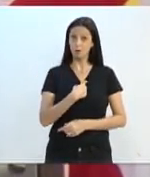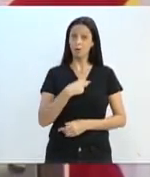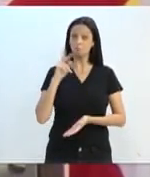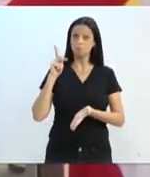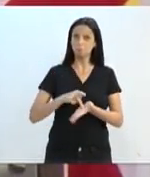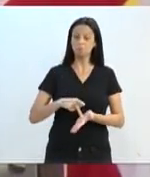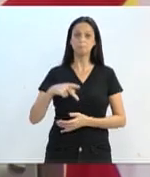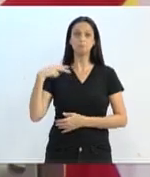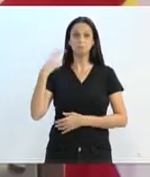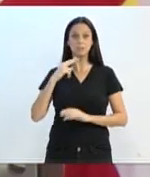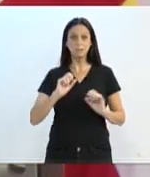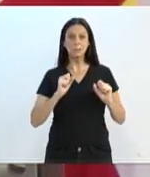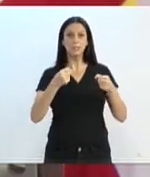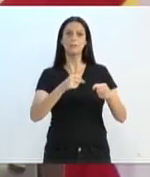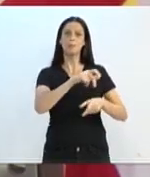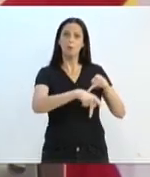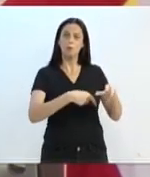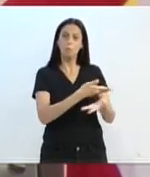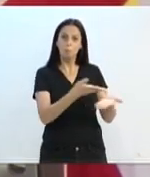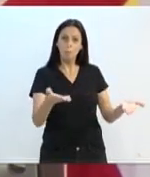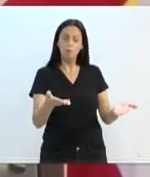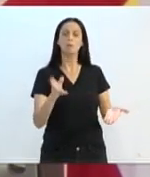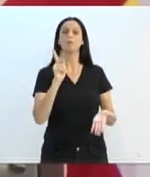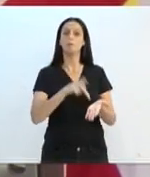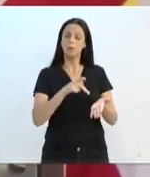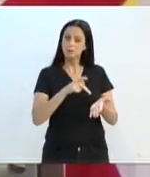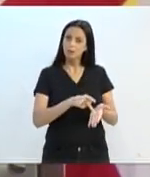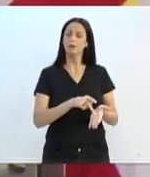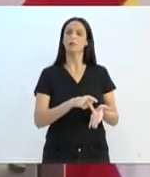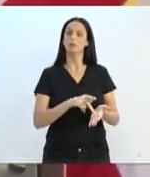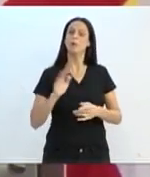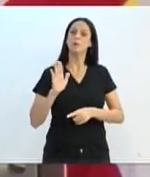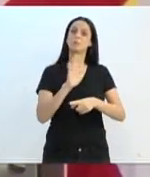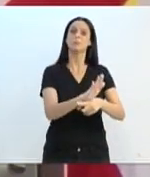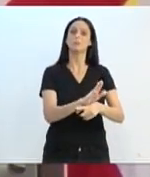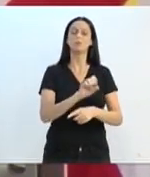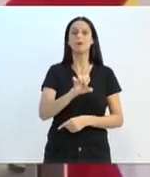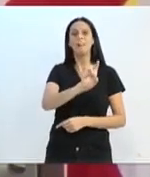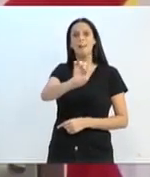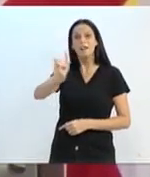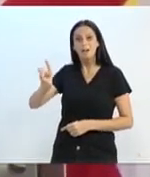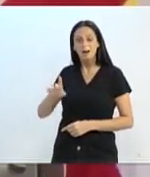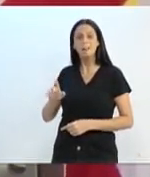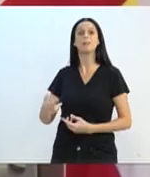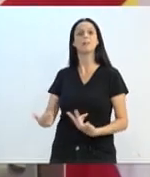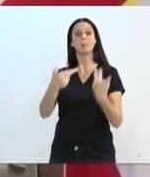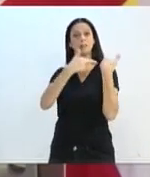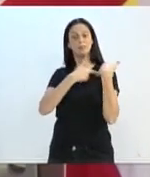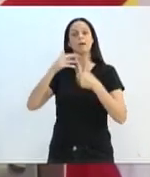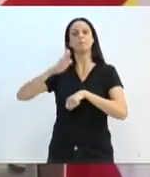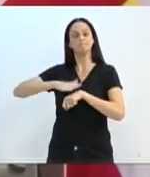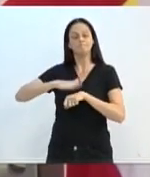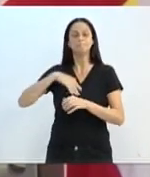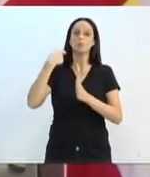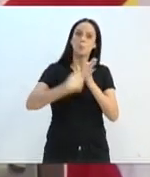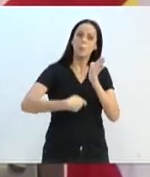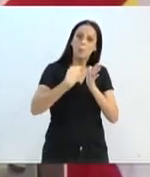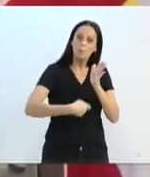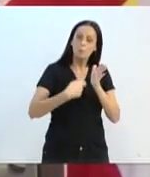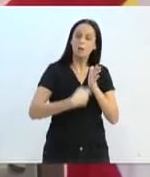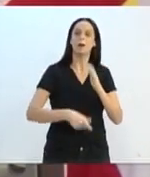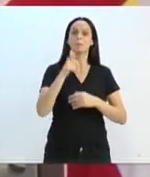defender a nossa população e defender o nosso povo. Então, para ajudar, se cada um de nós aqui fizer a nossa parte e cobrar para que tenha um pouco mais